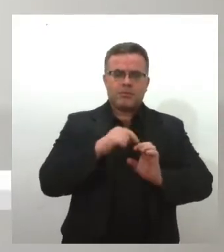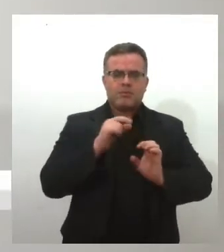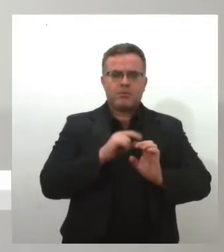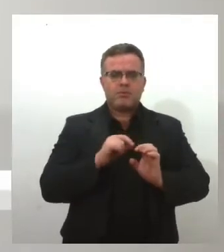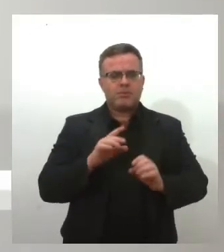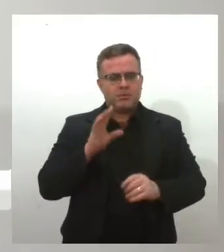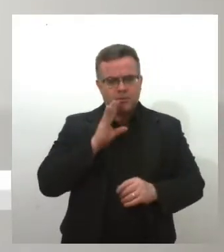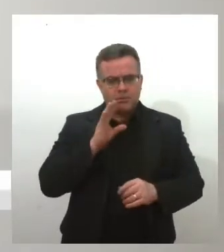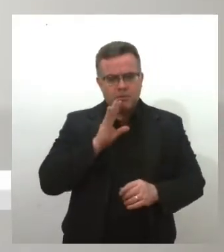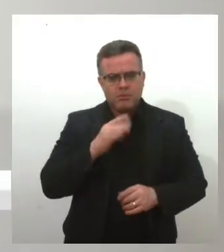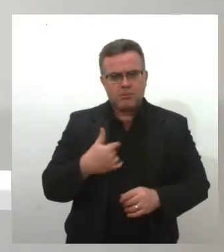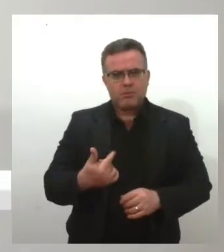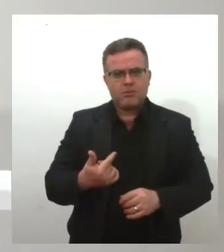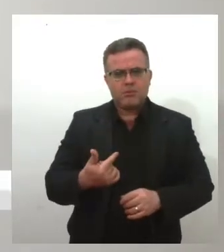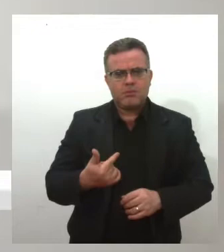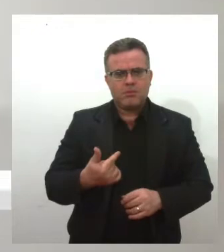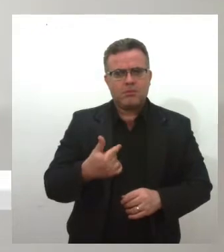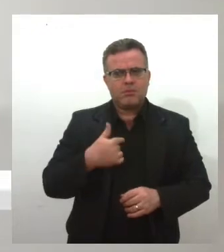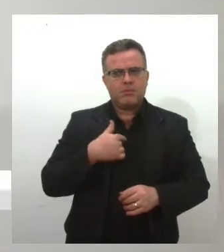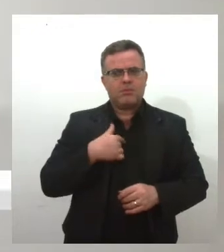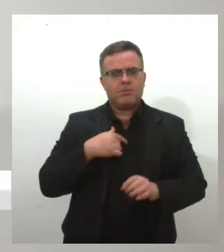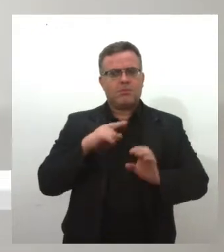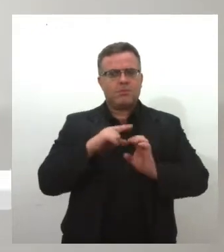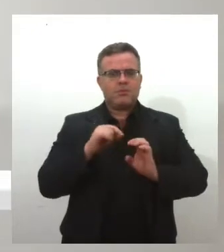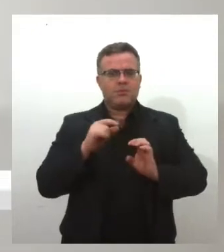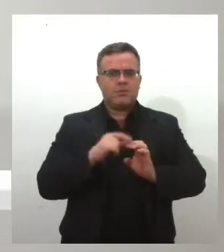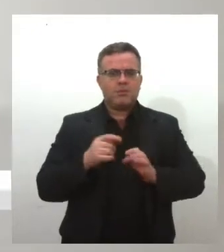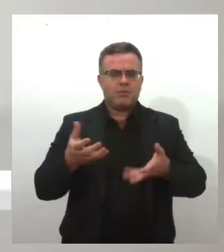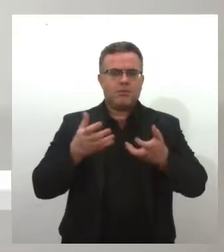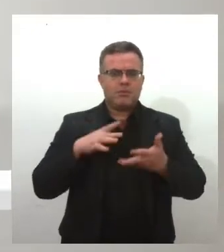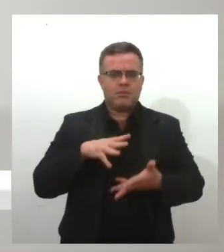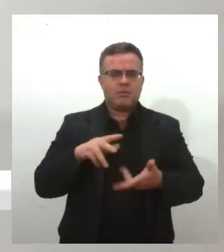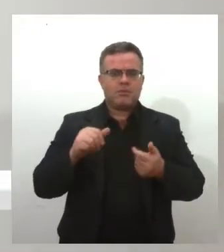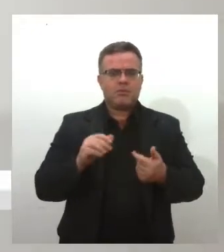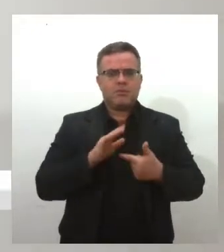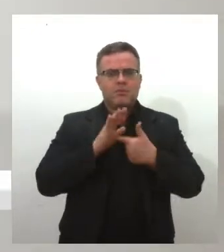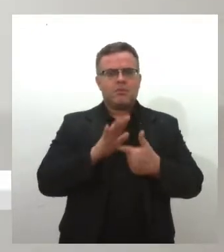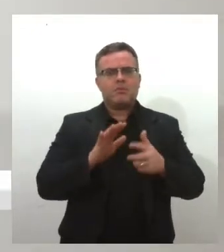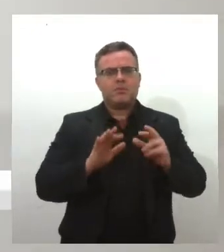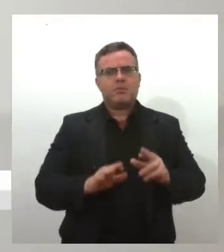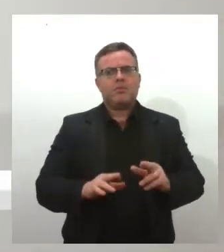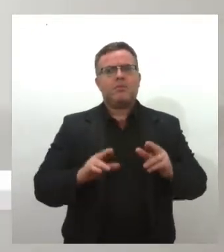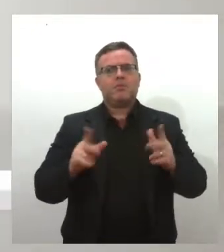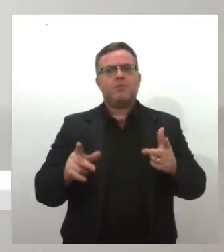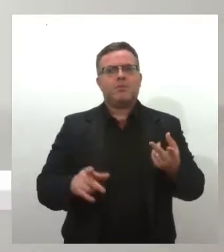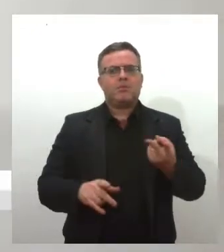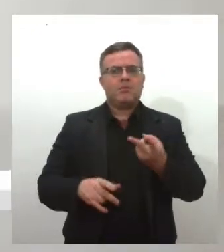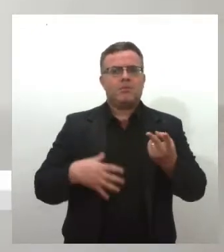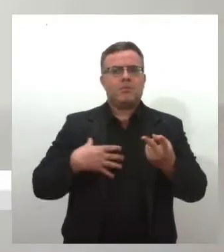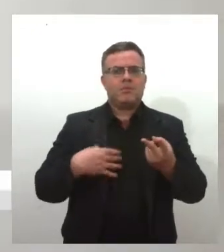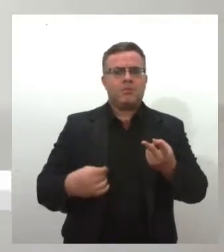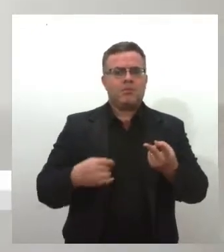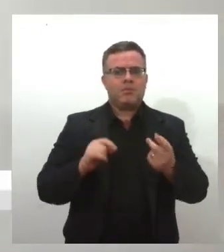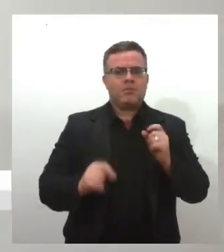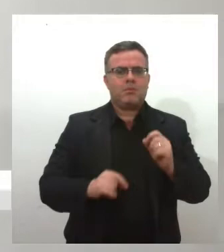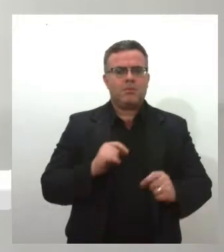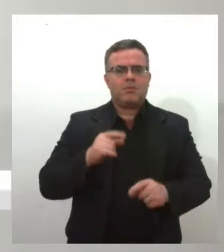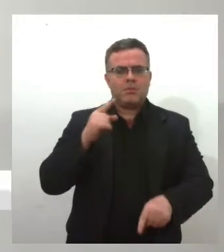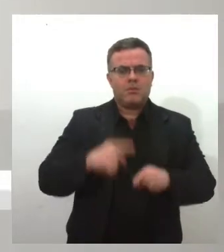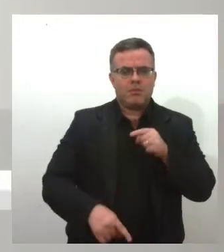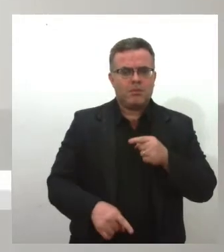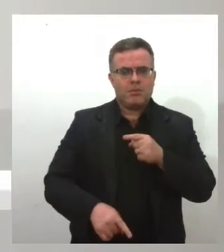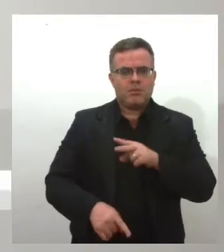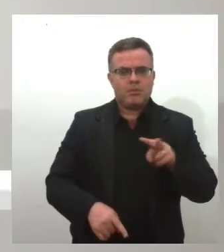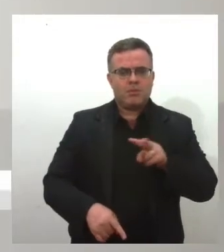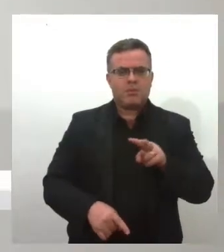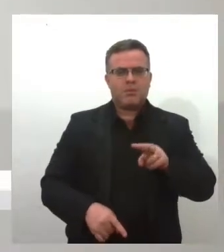peraí, se eu estou querendo ir para o mundo do empreendedorismo, eu quero apresentar um olhar criativo para as minhas filhas, elas estão sendo proibidas de ter